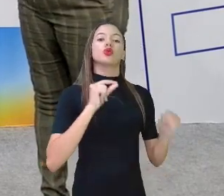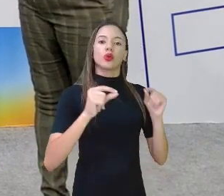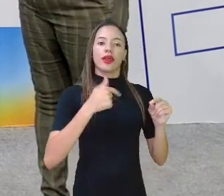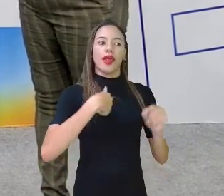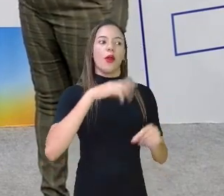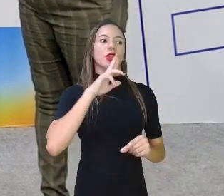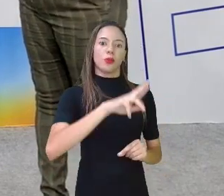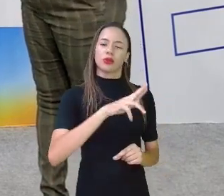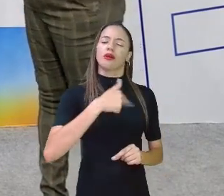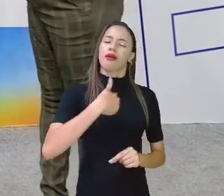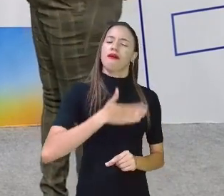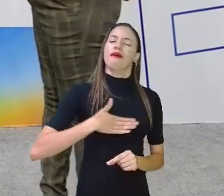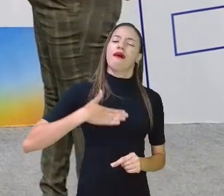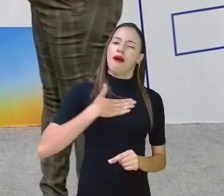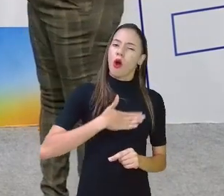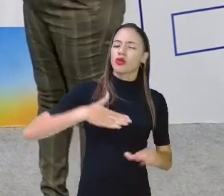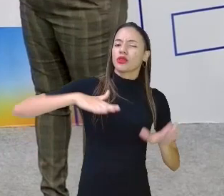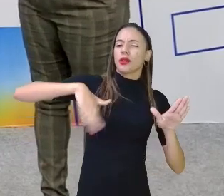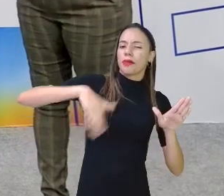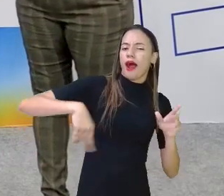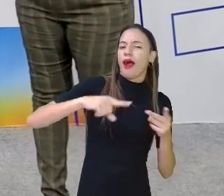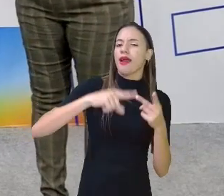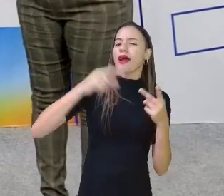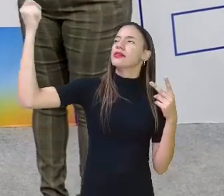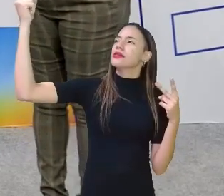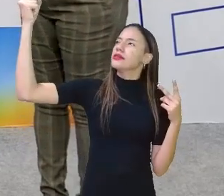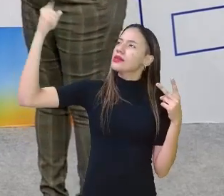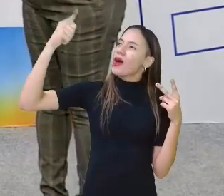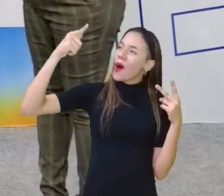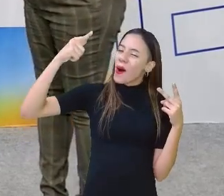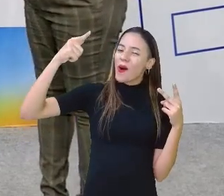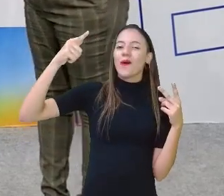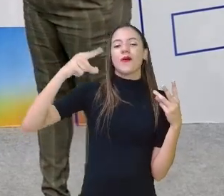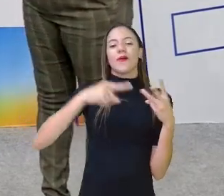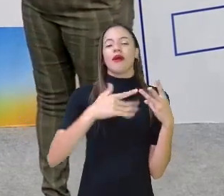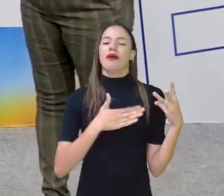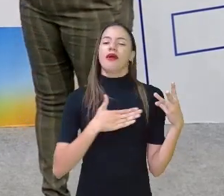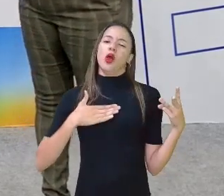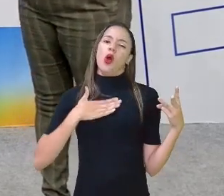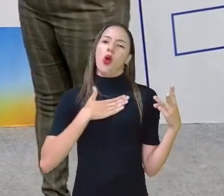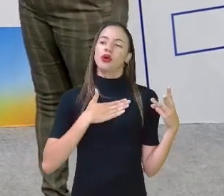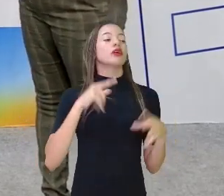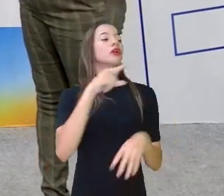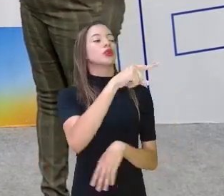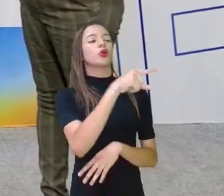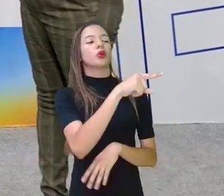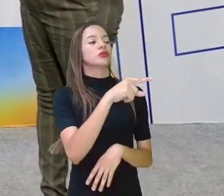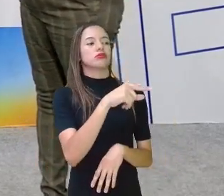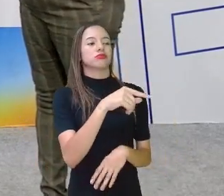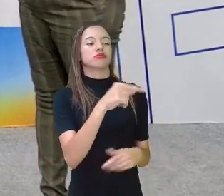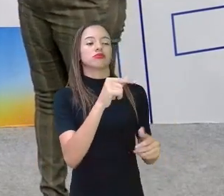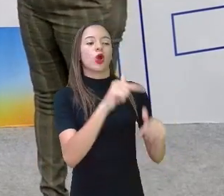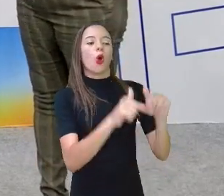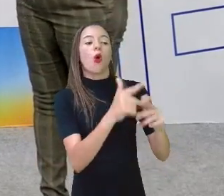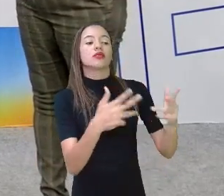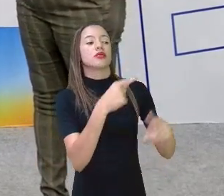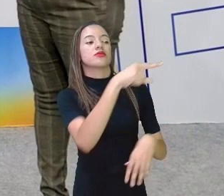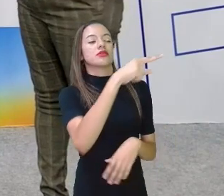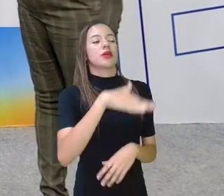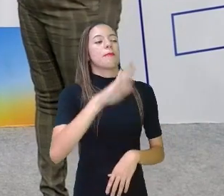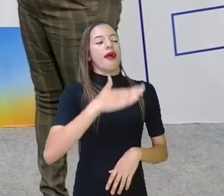uma praia com um enorme sol. E para tu, o que seria? Para